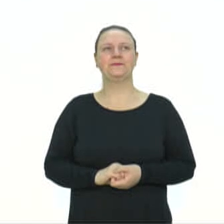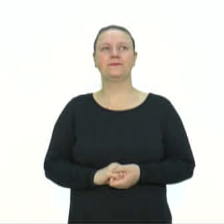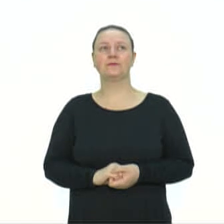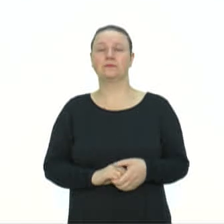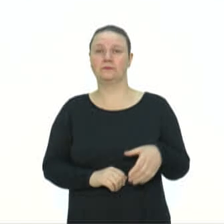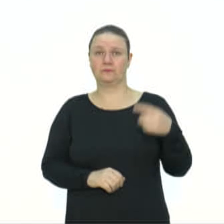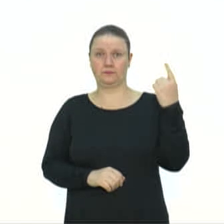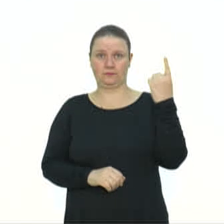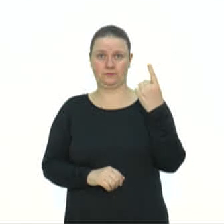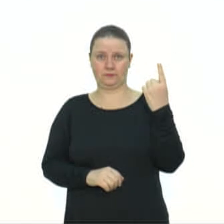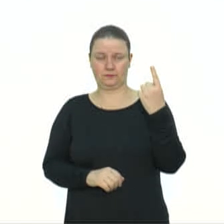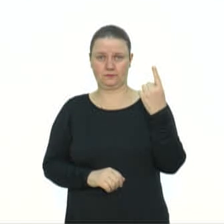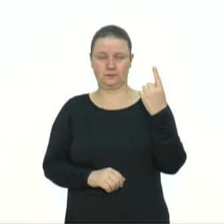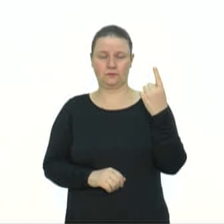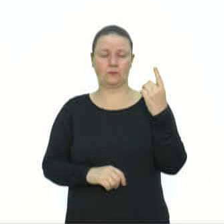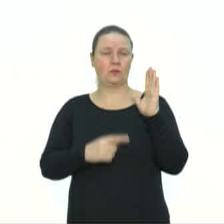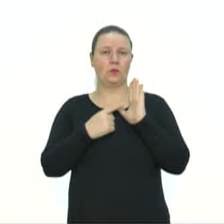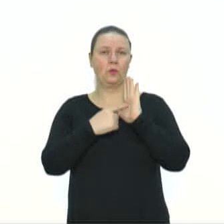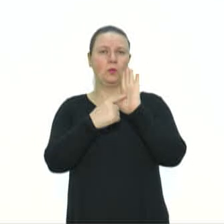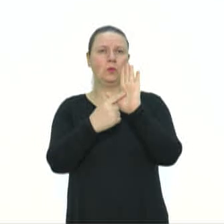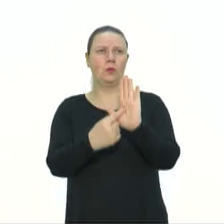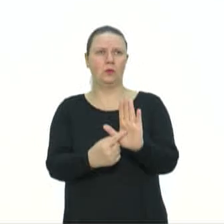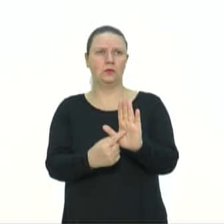Na 1, sobre os demonstrativos.